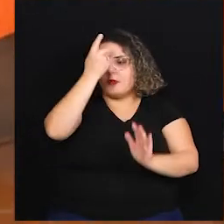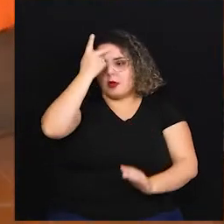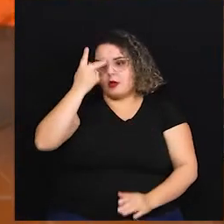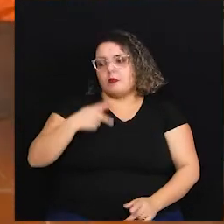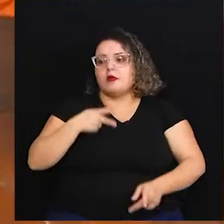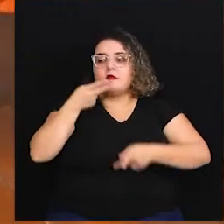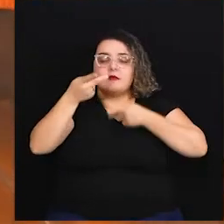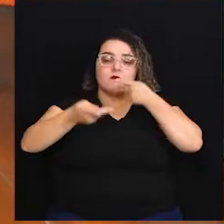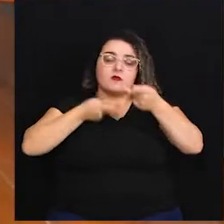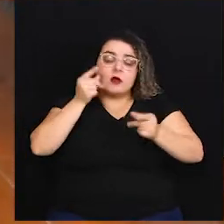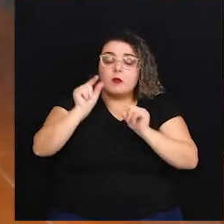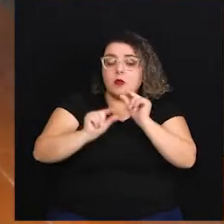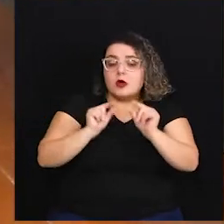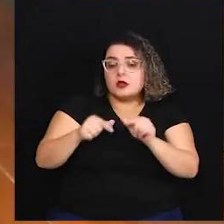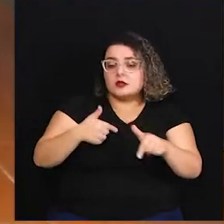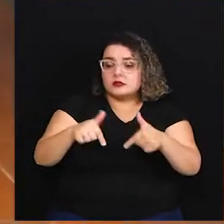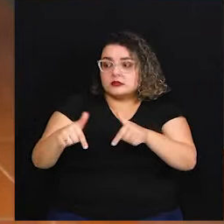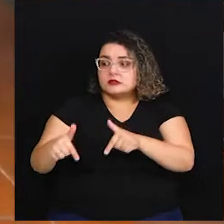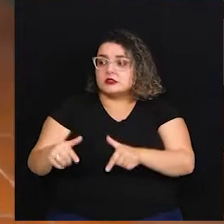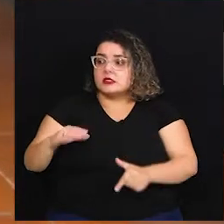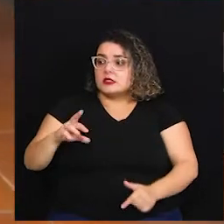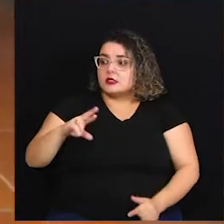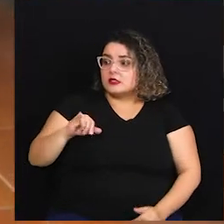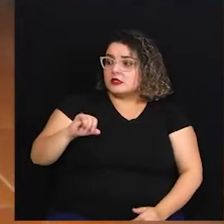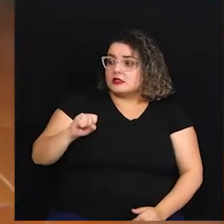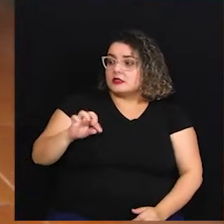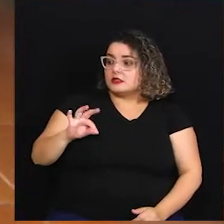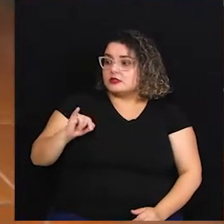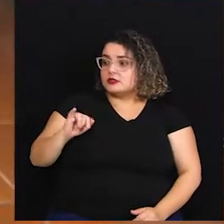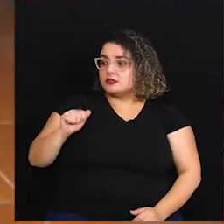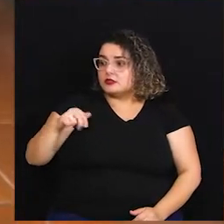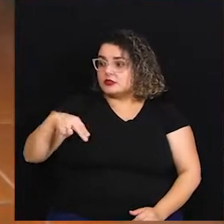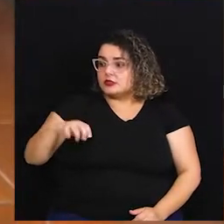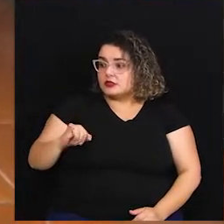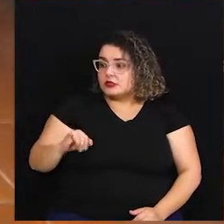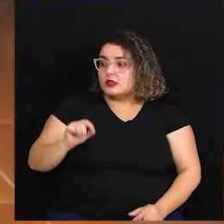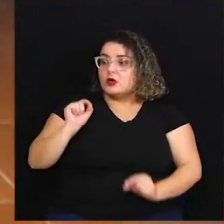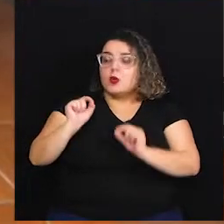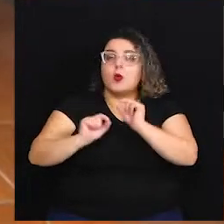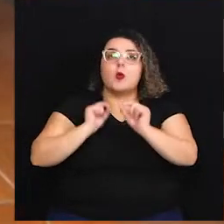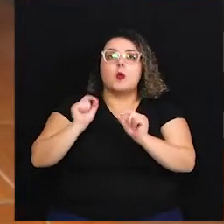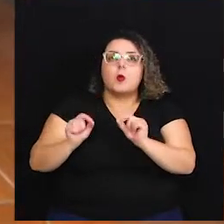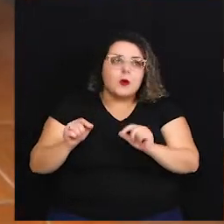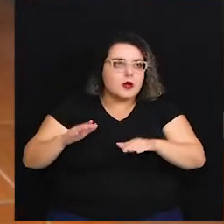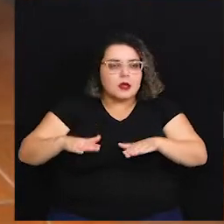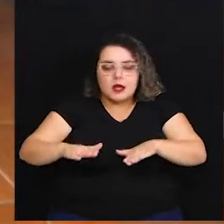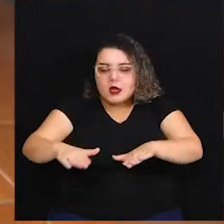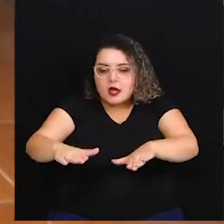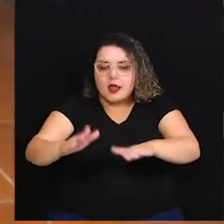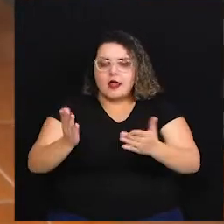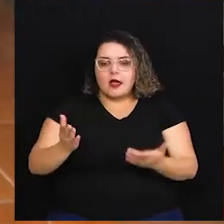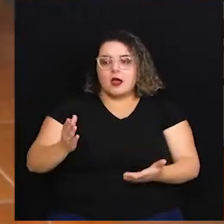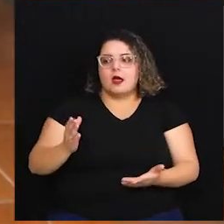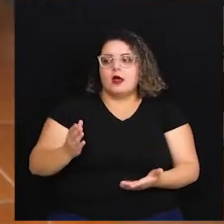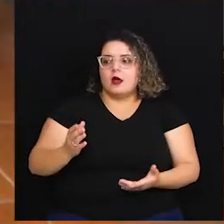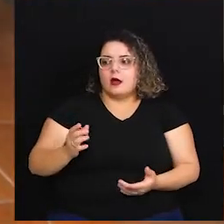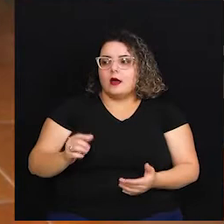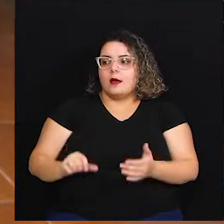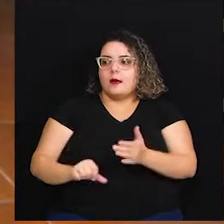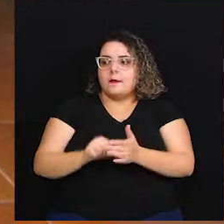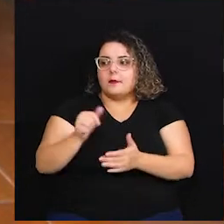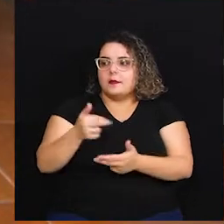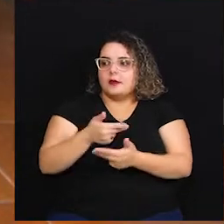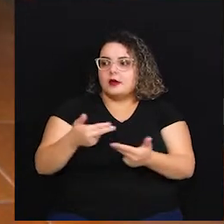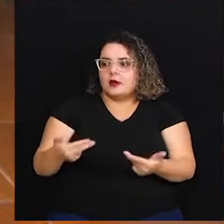hoje vai falar um pouquinho desse trabalho pra gente. Cristiane, o que é a sua confecção? Conta pra nós a primeira